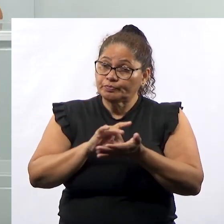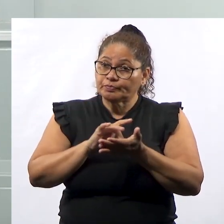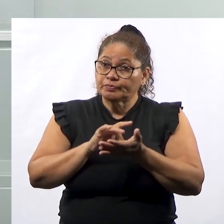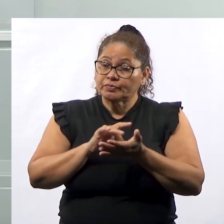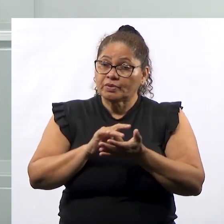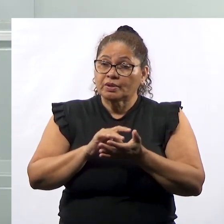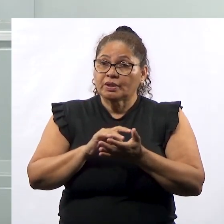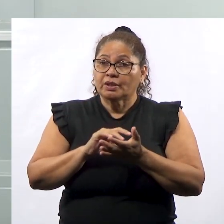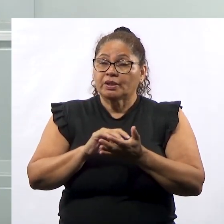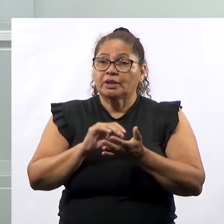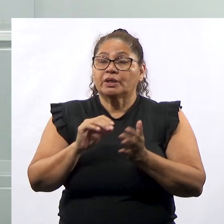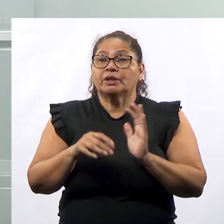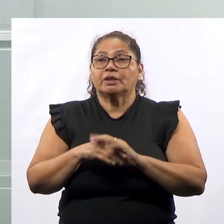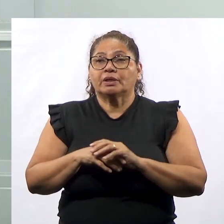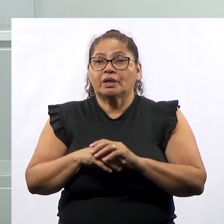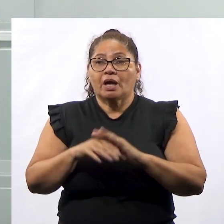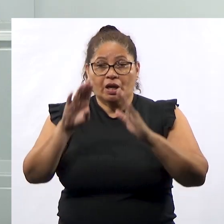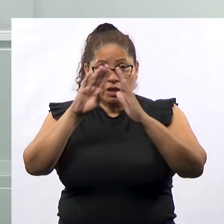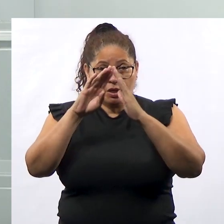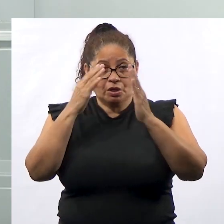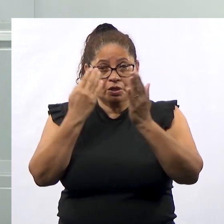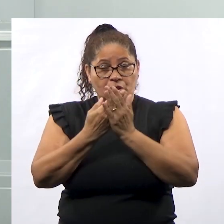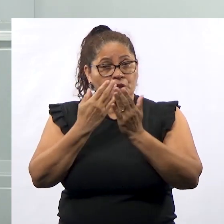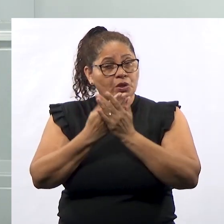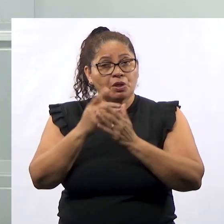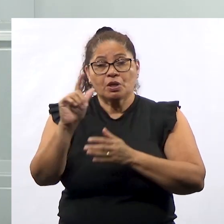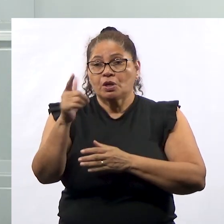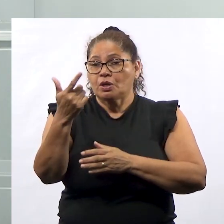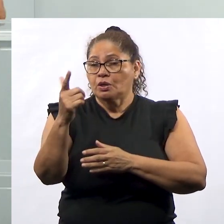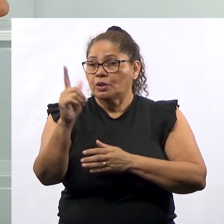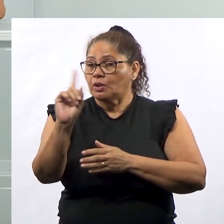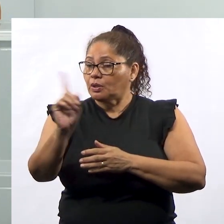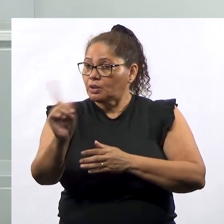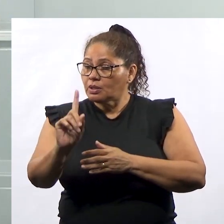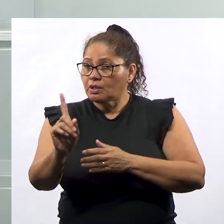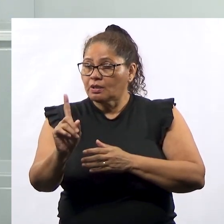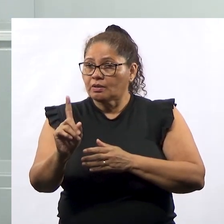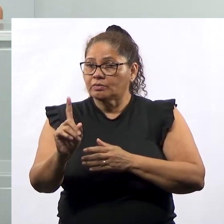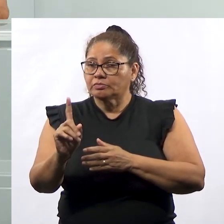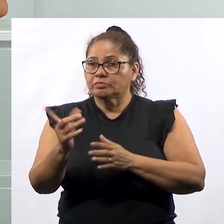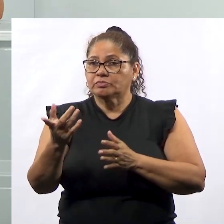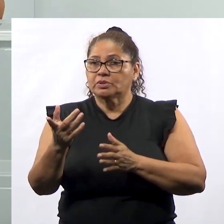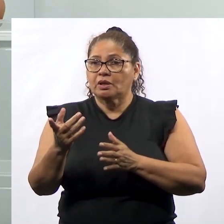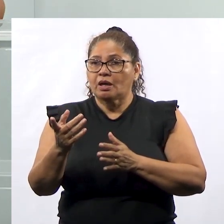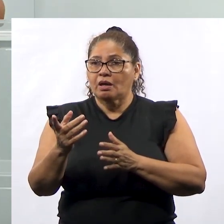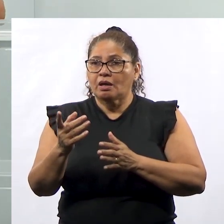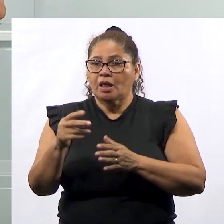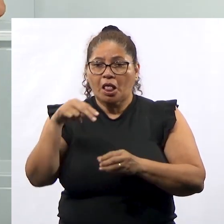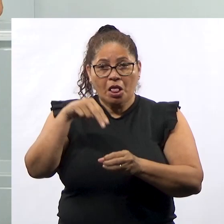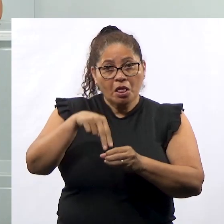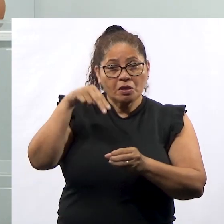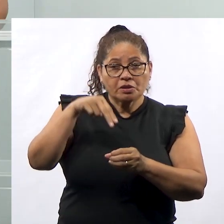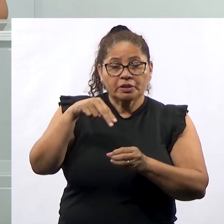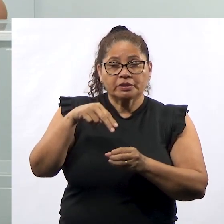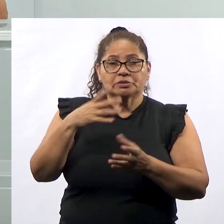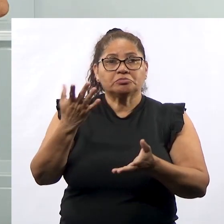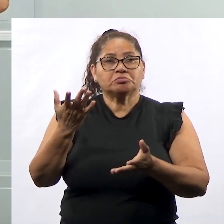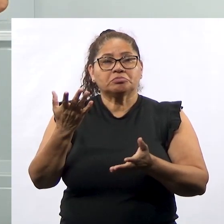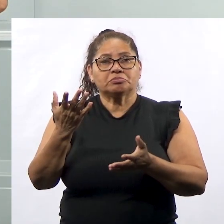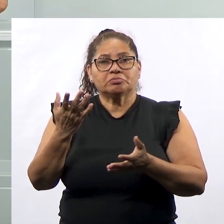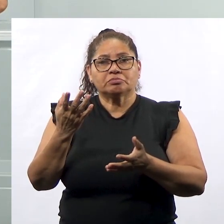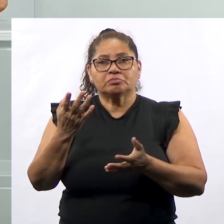os currículos escolares, eles não são uma entidade neutra de